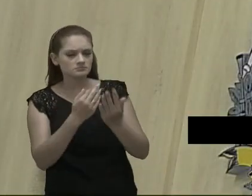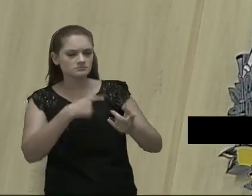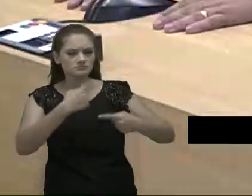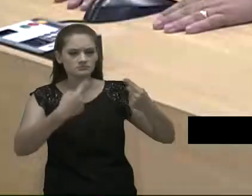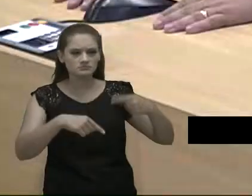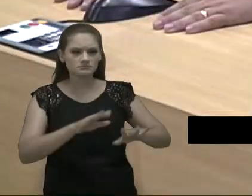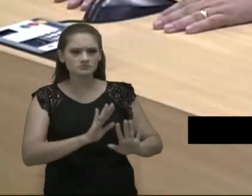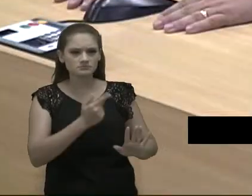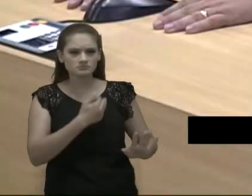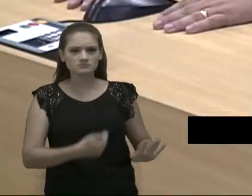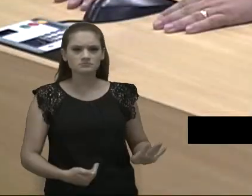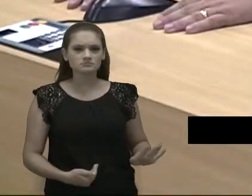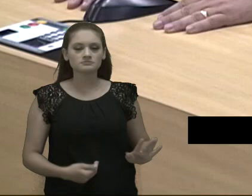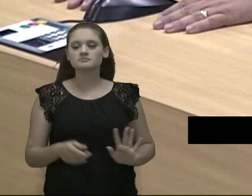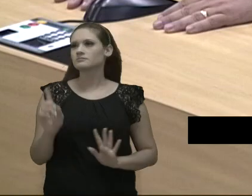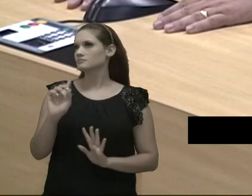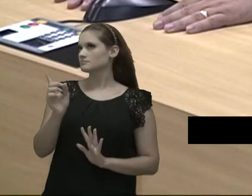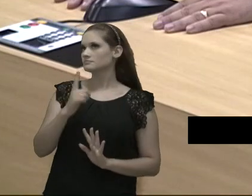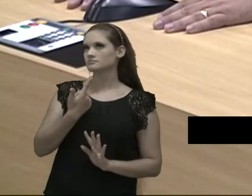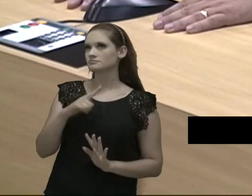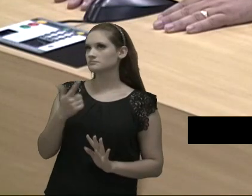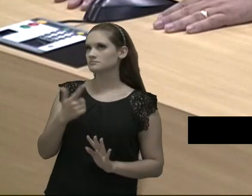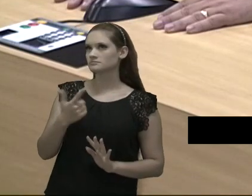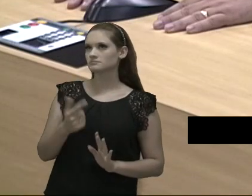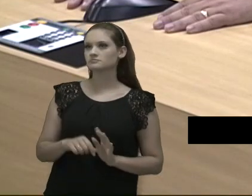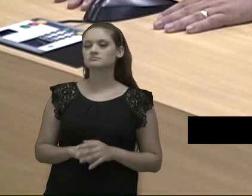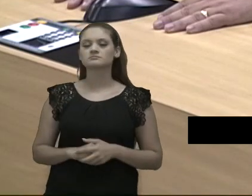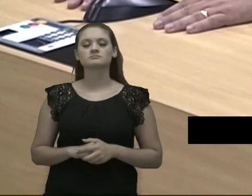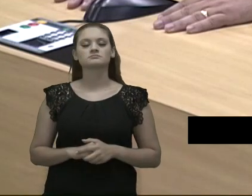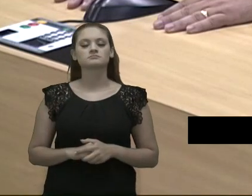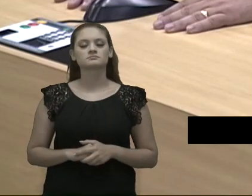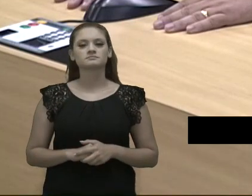ou não? Não tem, senhor. Não tem.